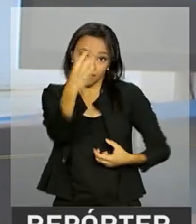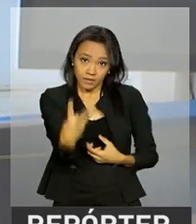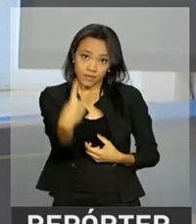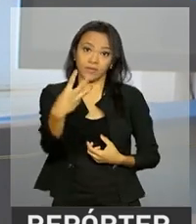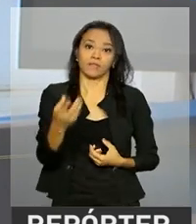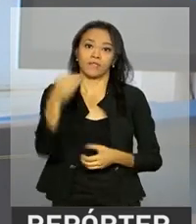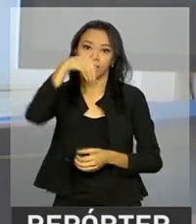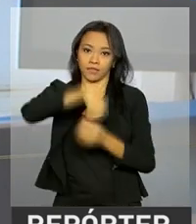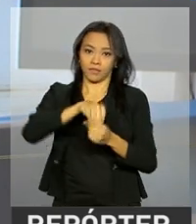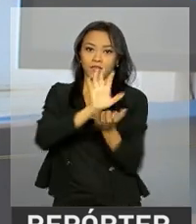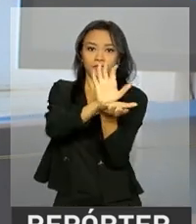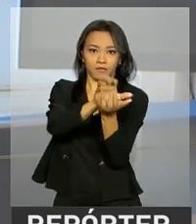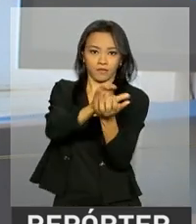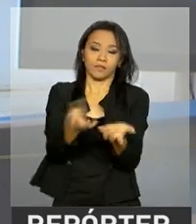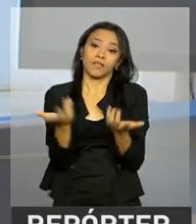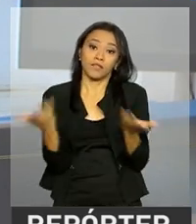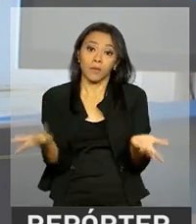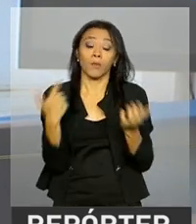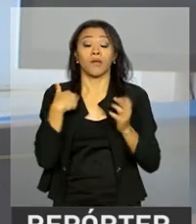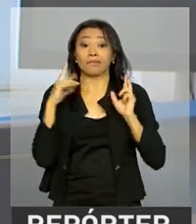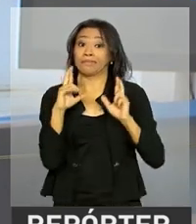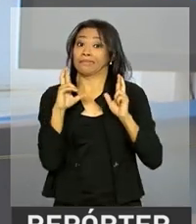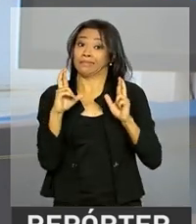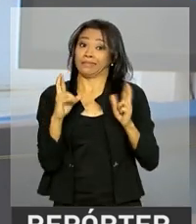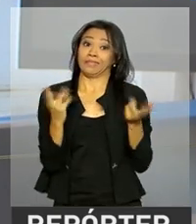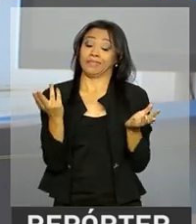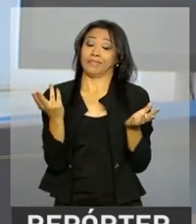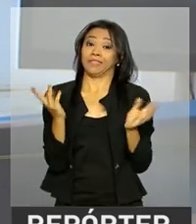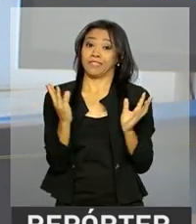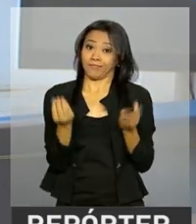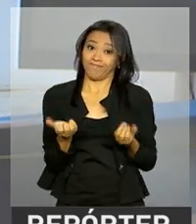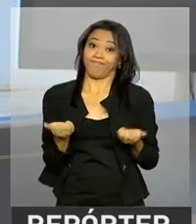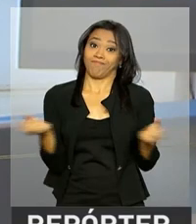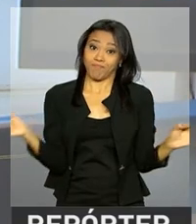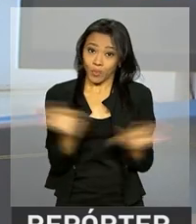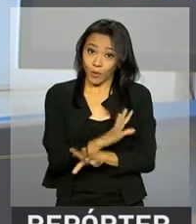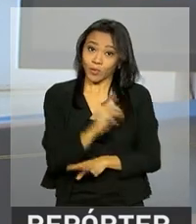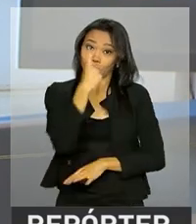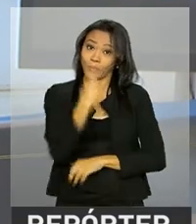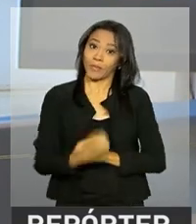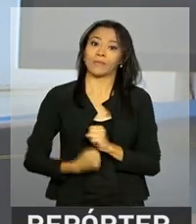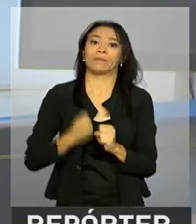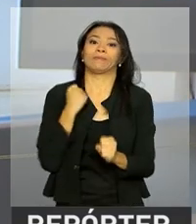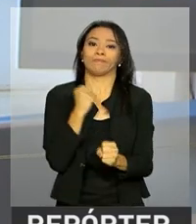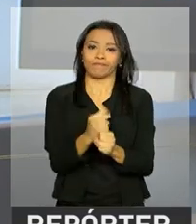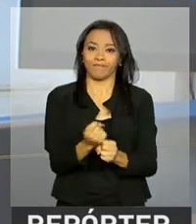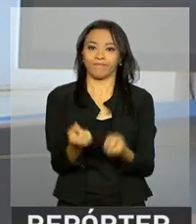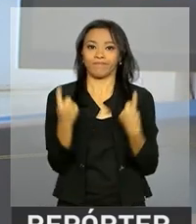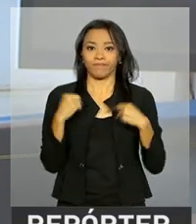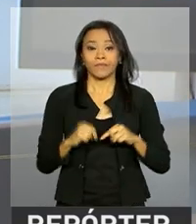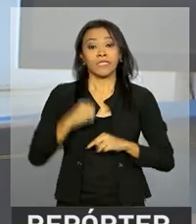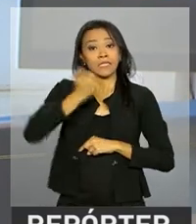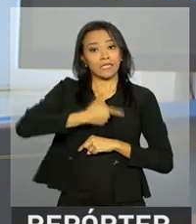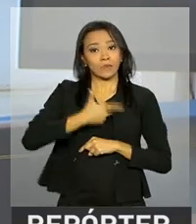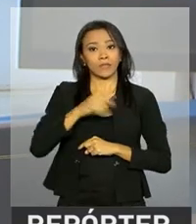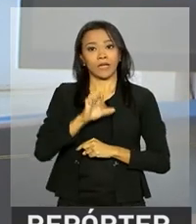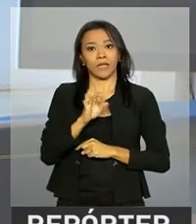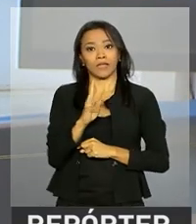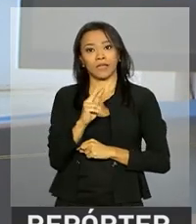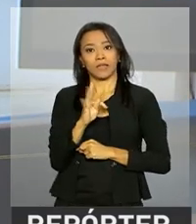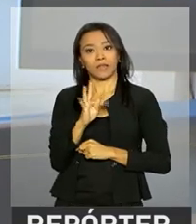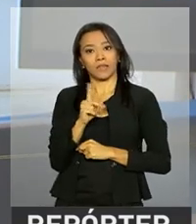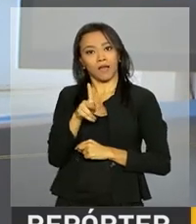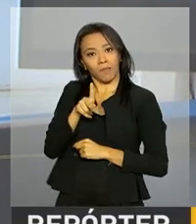Recife a previsão é de que a obra seja com seja entregue em um ano a segunda etapa de toda a via